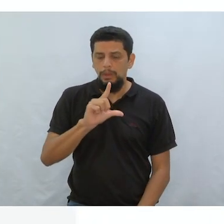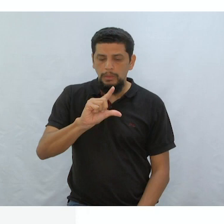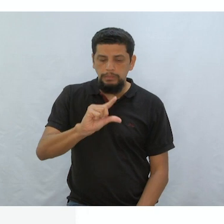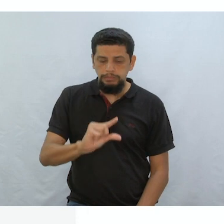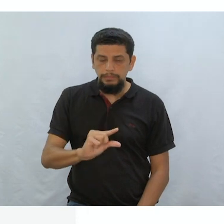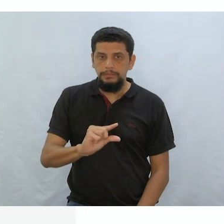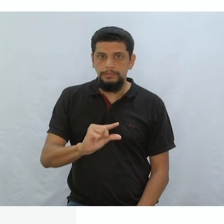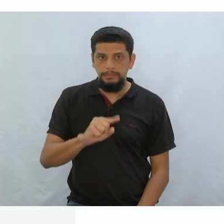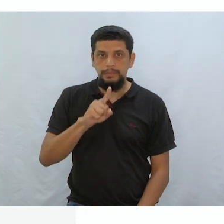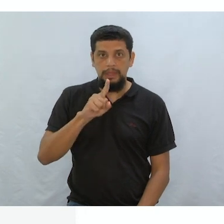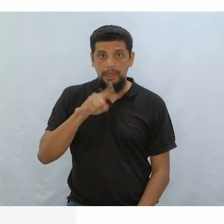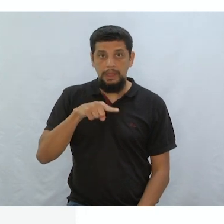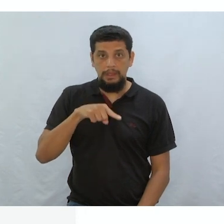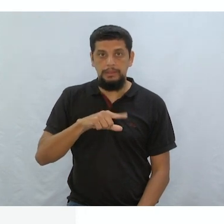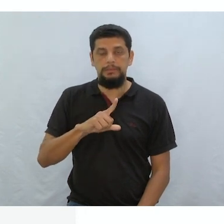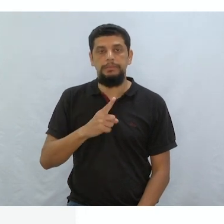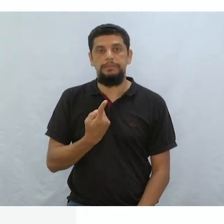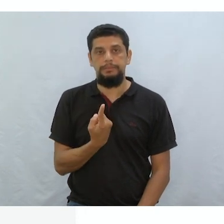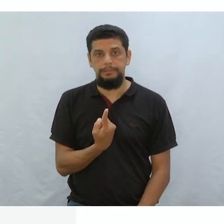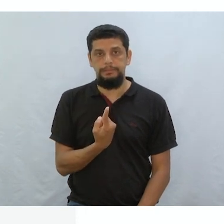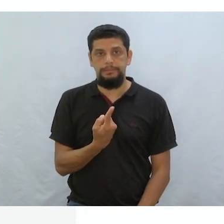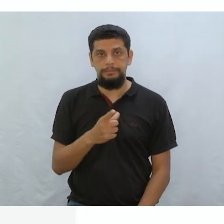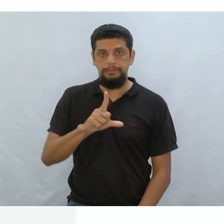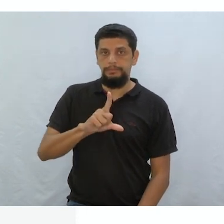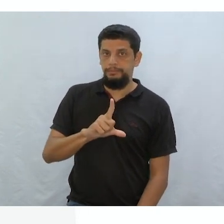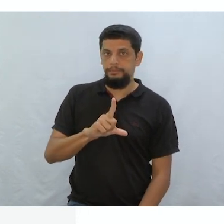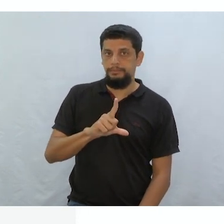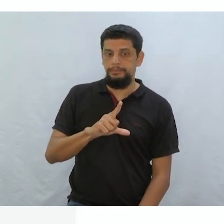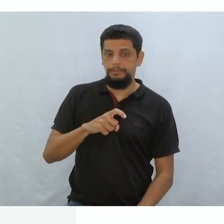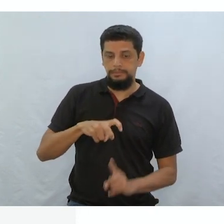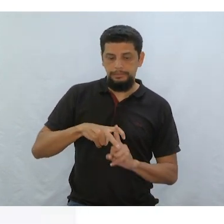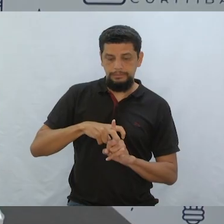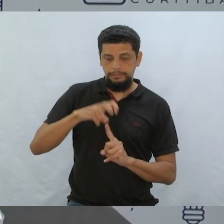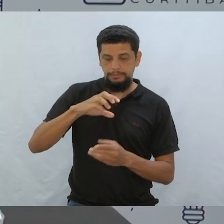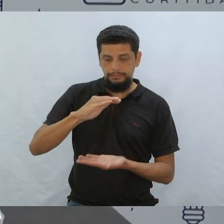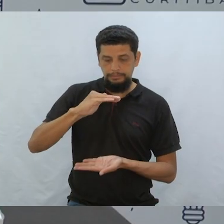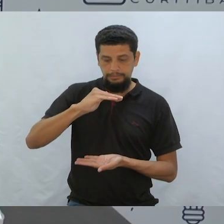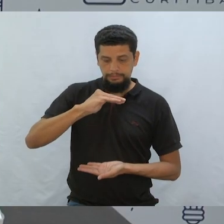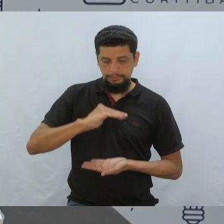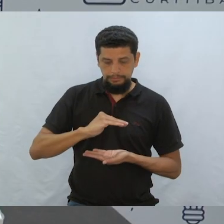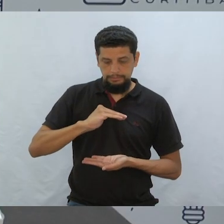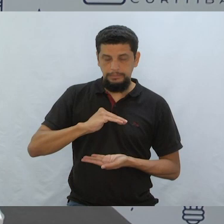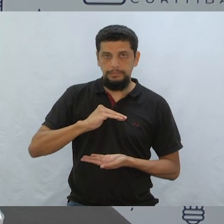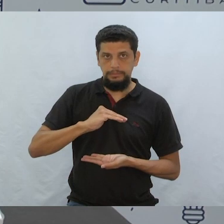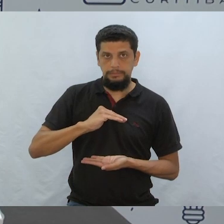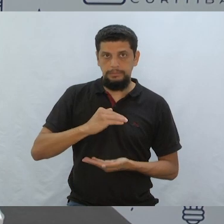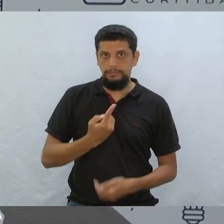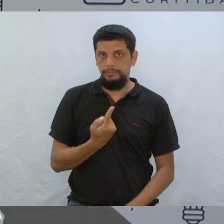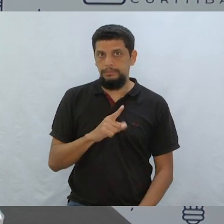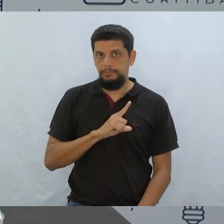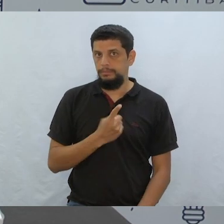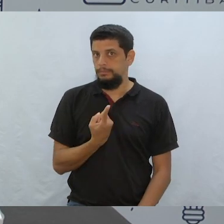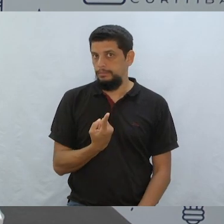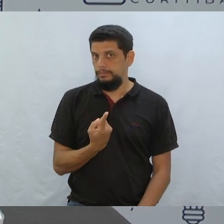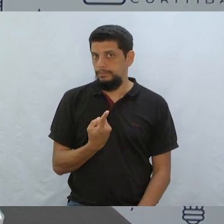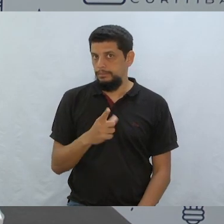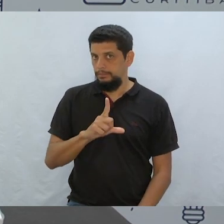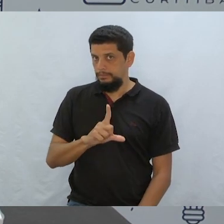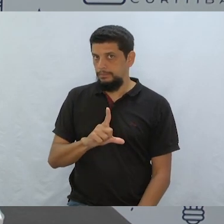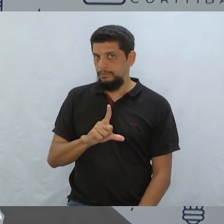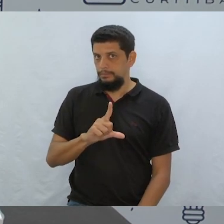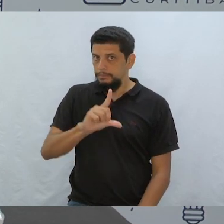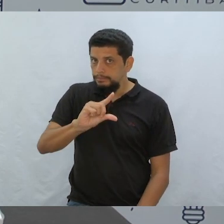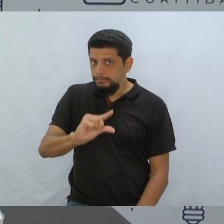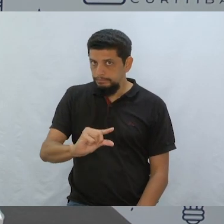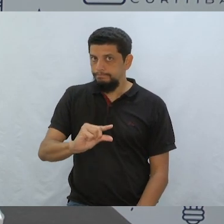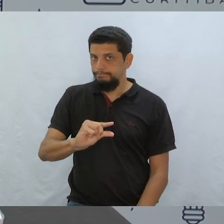Então, que tem menor capacidade é a de 1 litro, né? Que é esta daqui. Esta aqui que tem